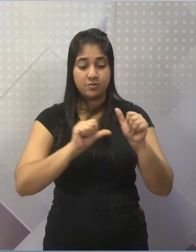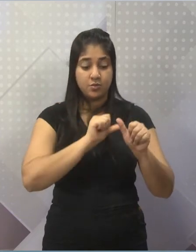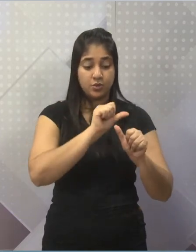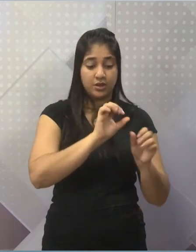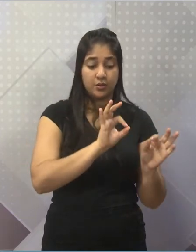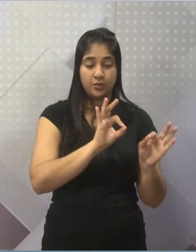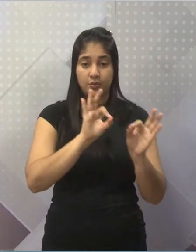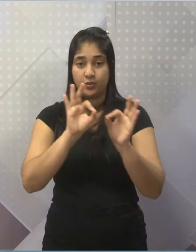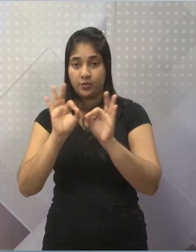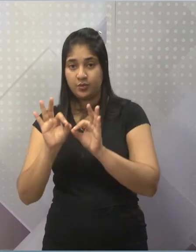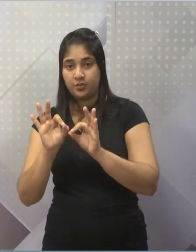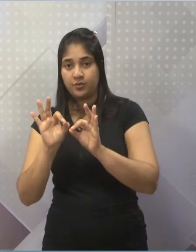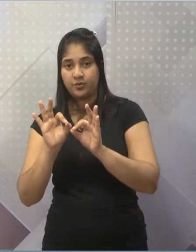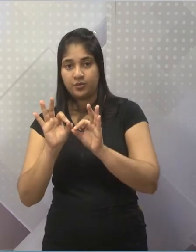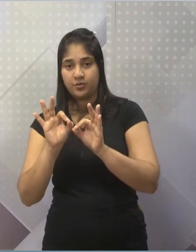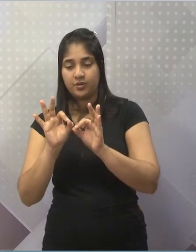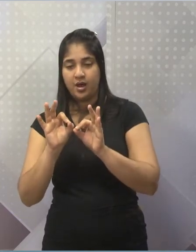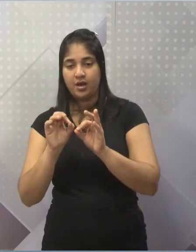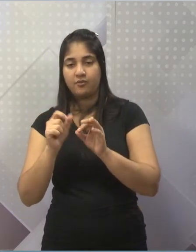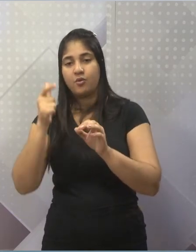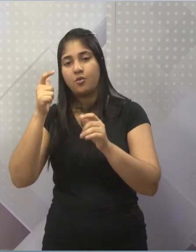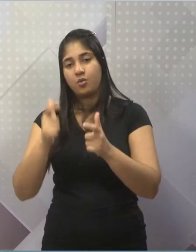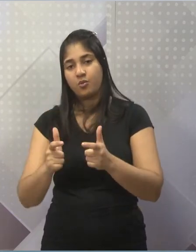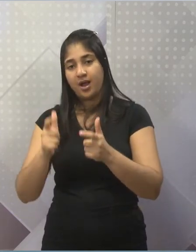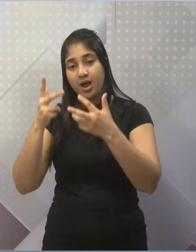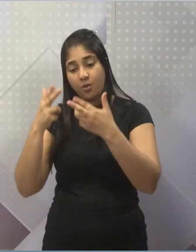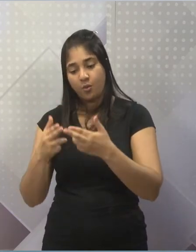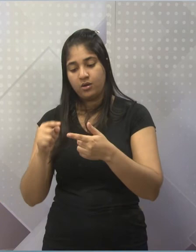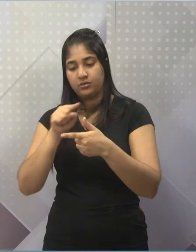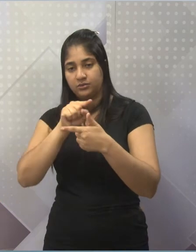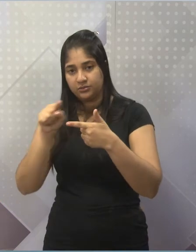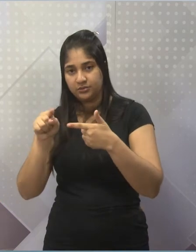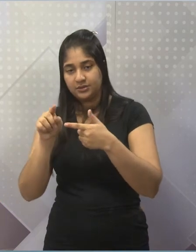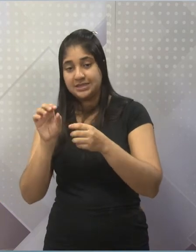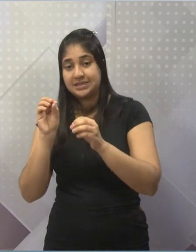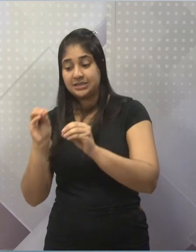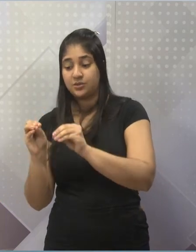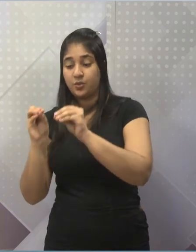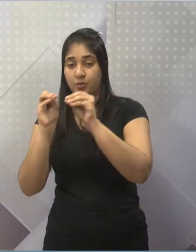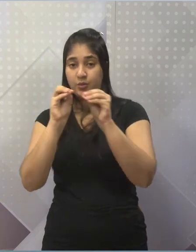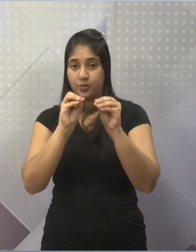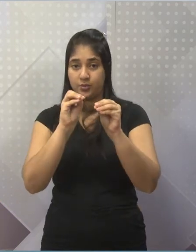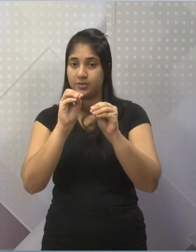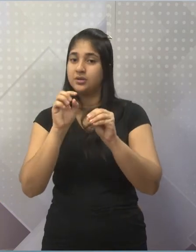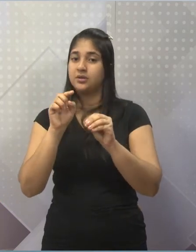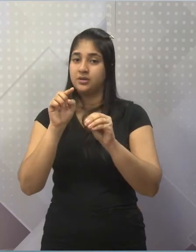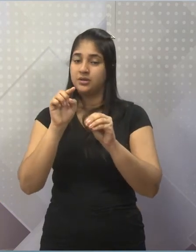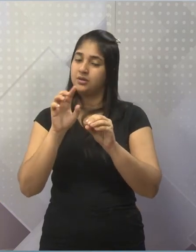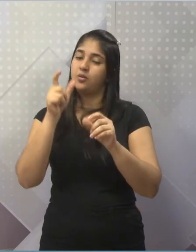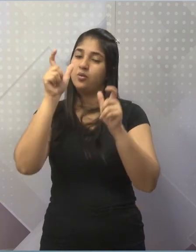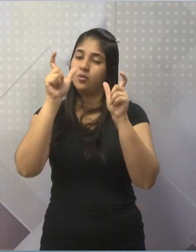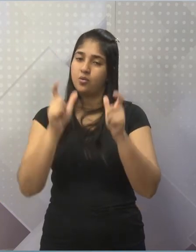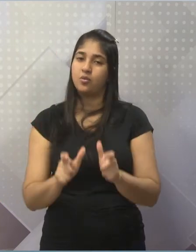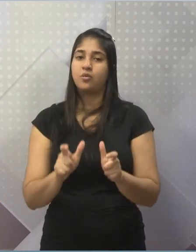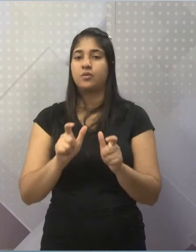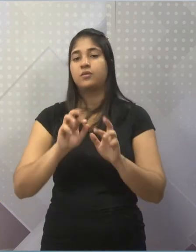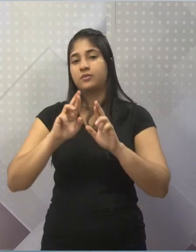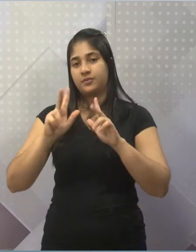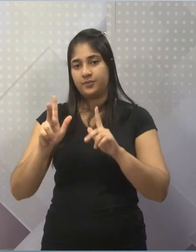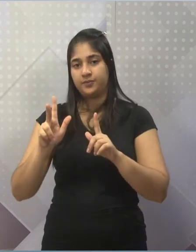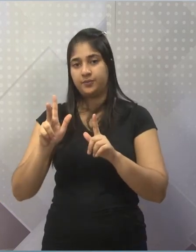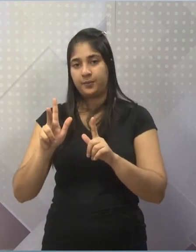parar exatamente em cima desse. Se eu pego esse ângulo e empurro para cá, ele para exatamente em